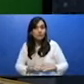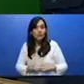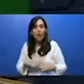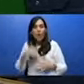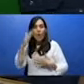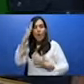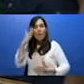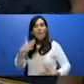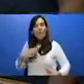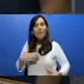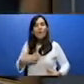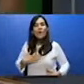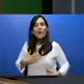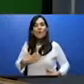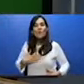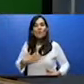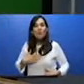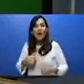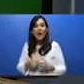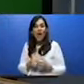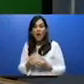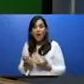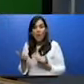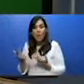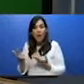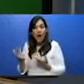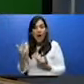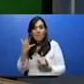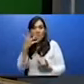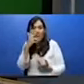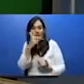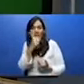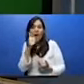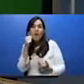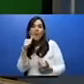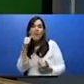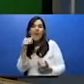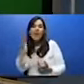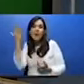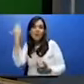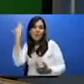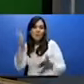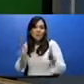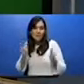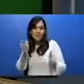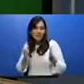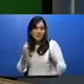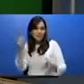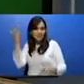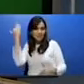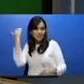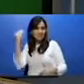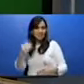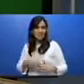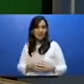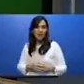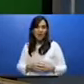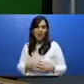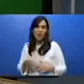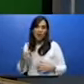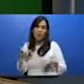o padrão de beleza da mulher da época, né? Como nós falamos na aula passada, a Mona Lisa não apresenta ser